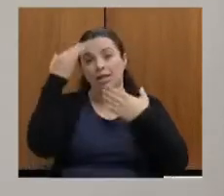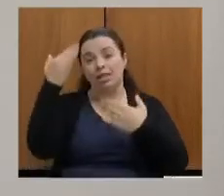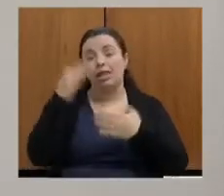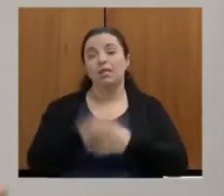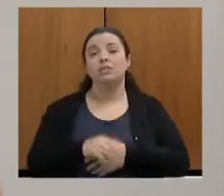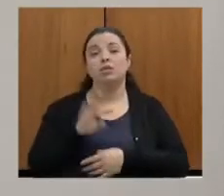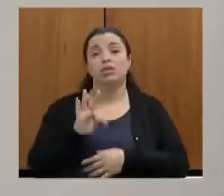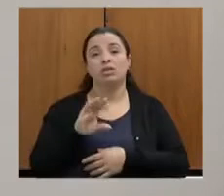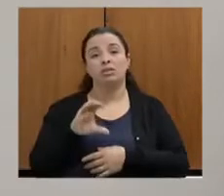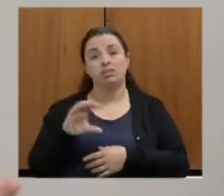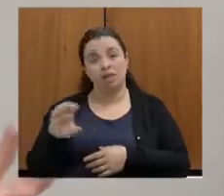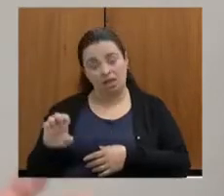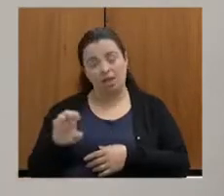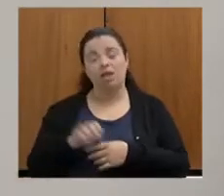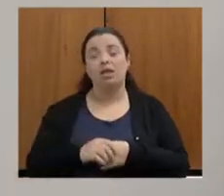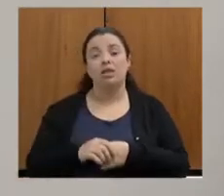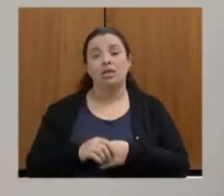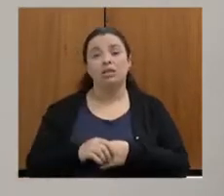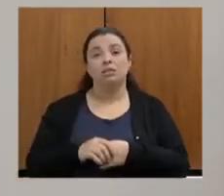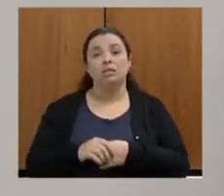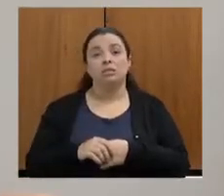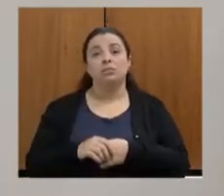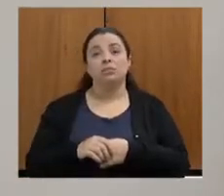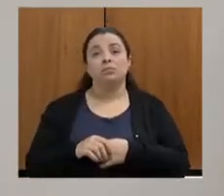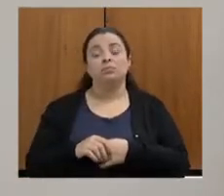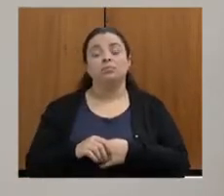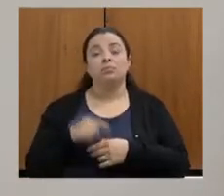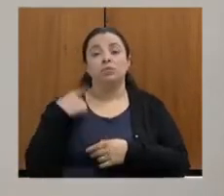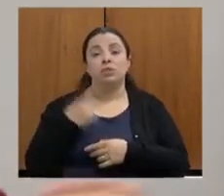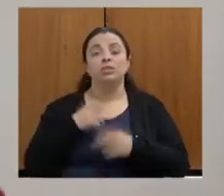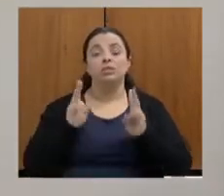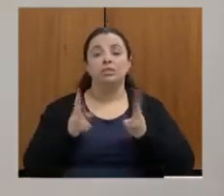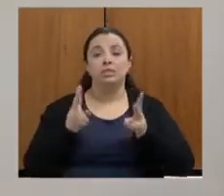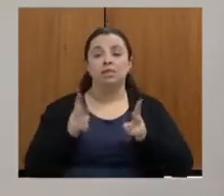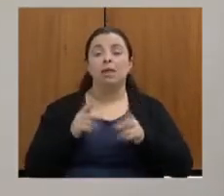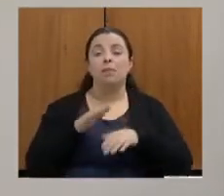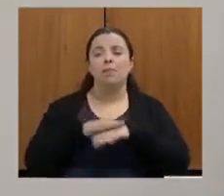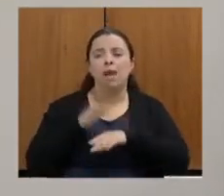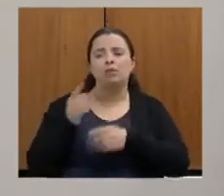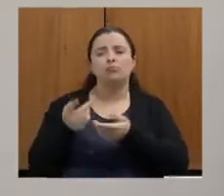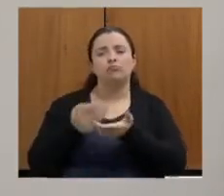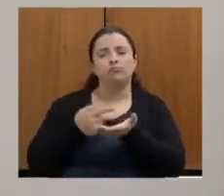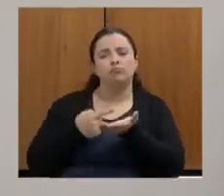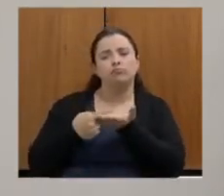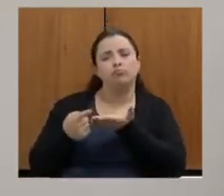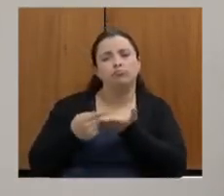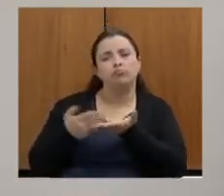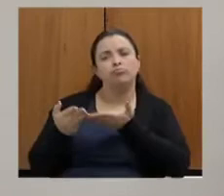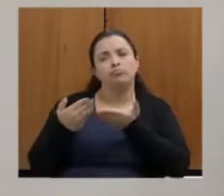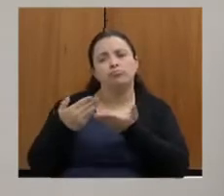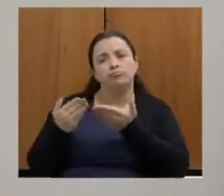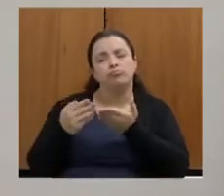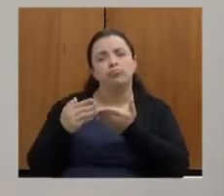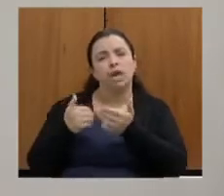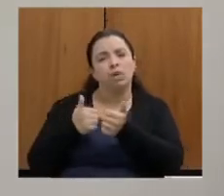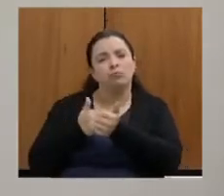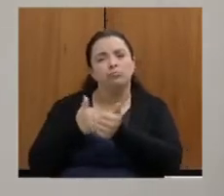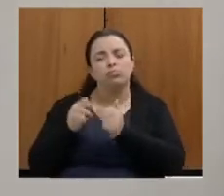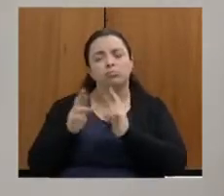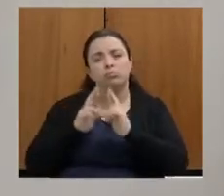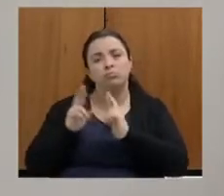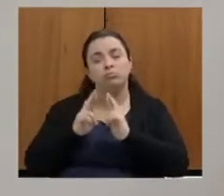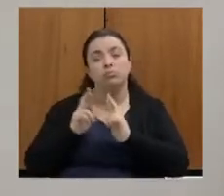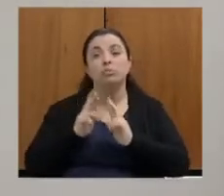temos buscado cada vez mais estreitar e aproximar a relação é aqui das nossas atividades